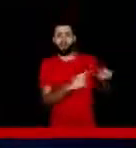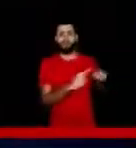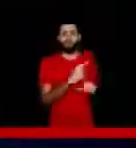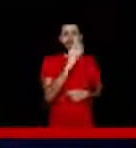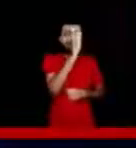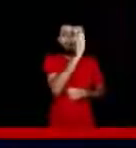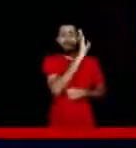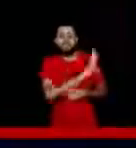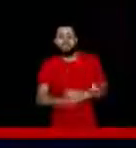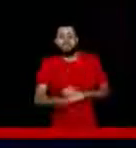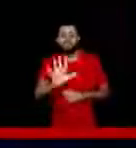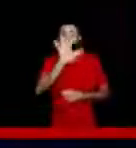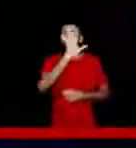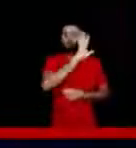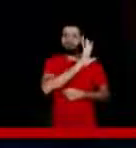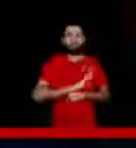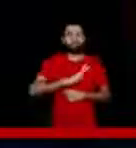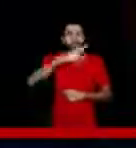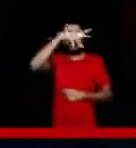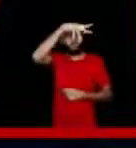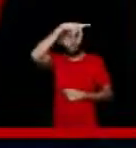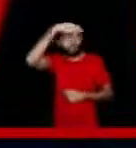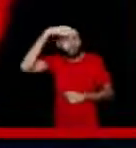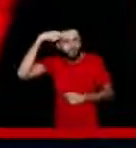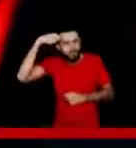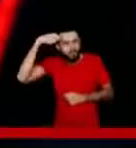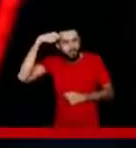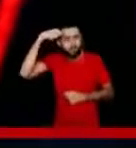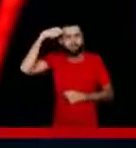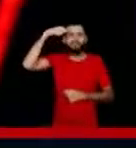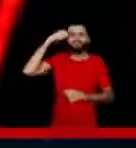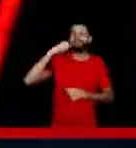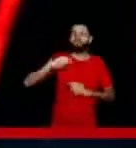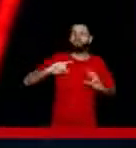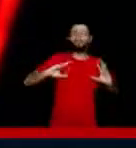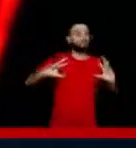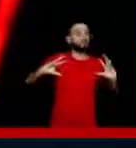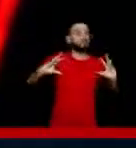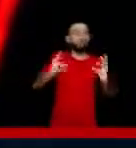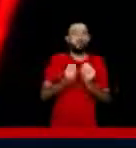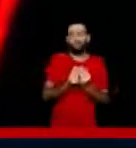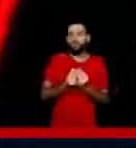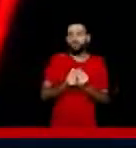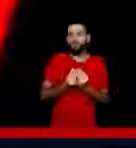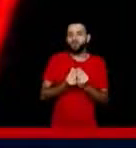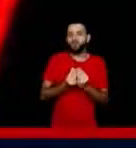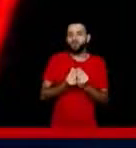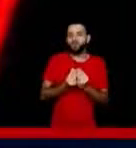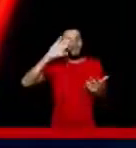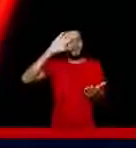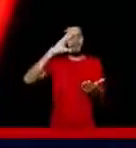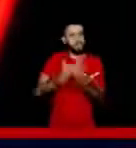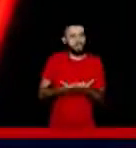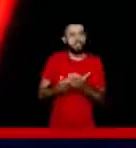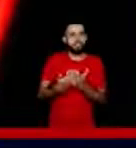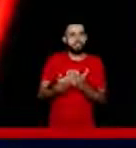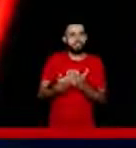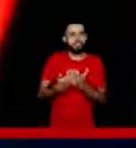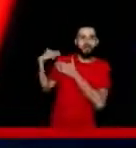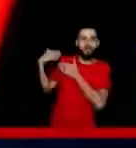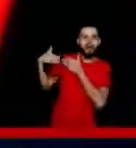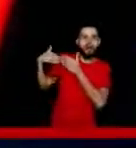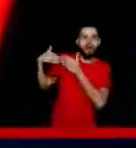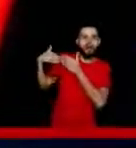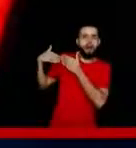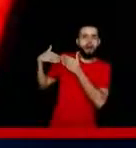e indicaram quais são os artistas que eles gostariam de que fossem contratados e identificado que o cachê dos artistas